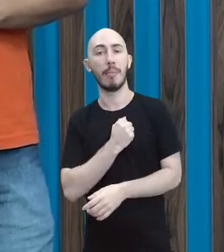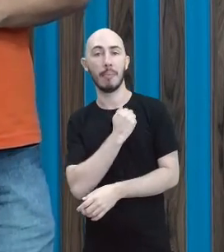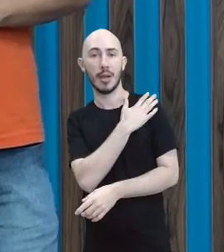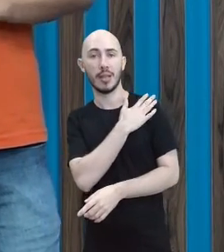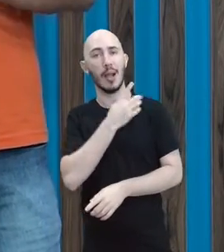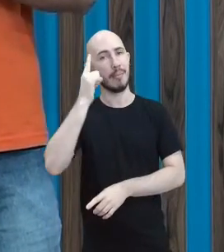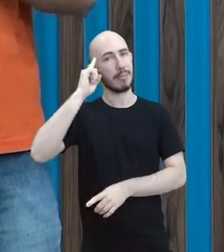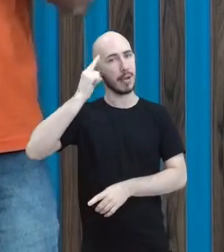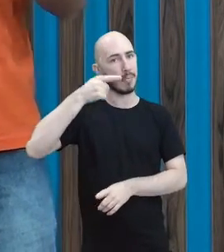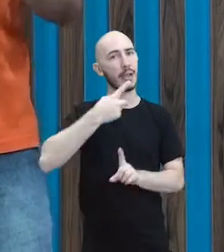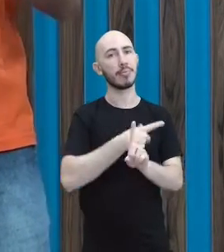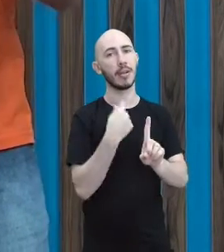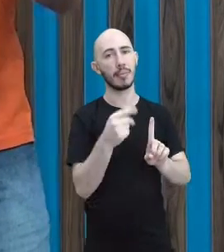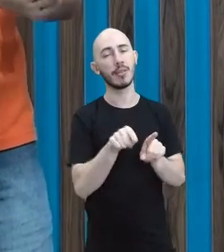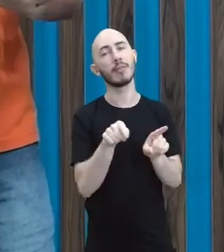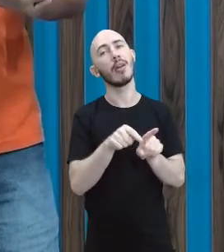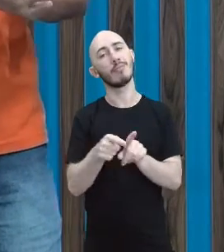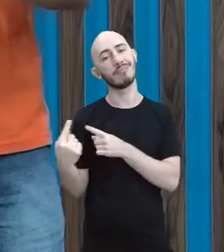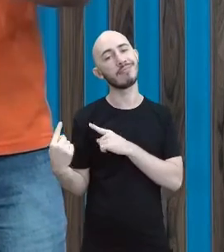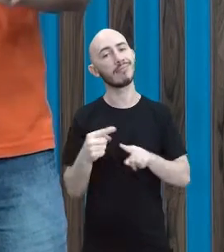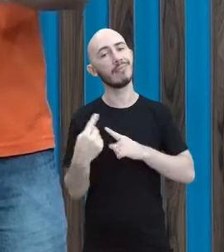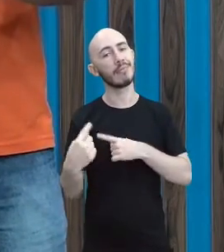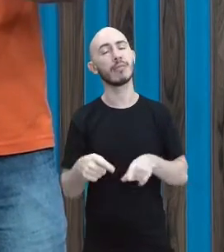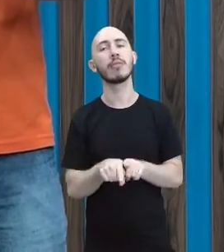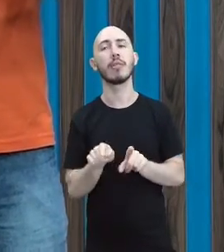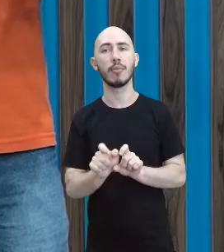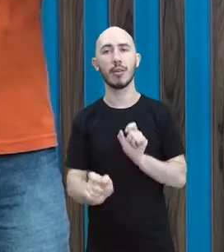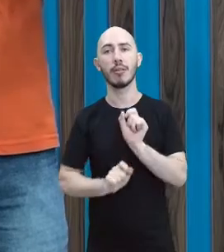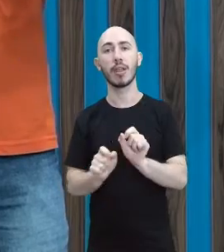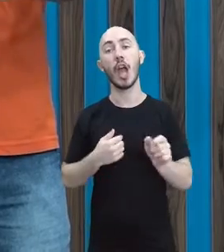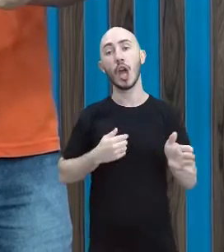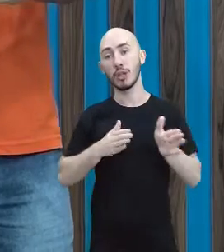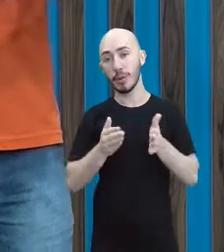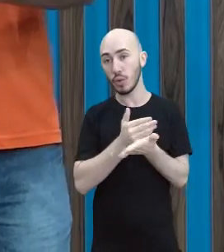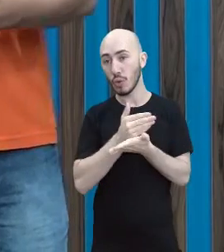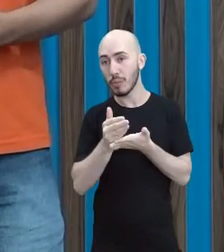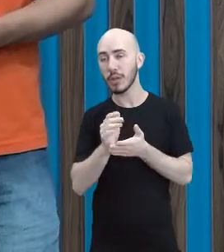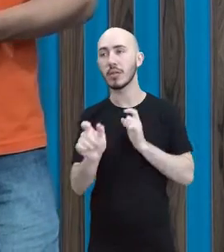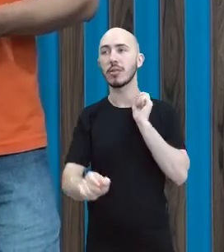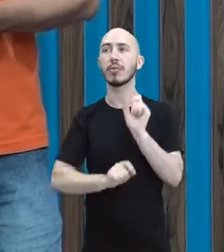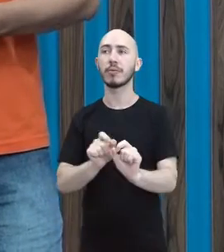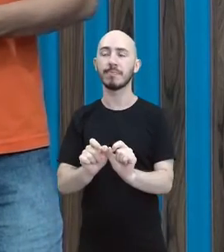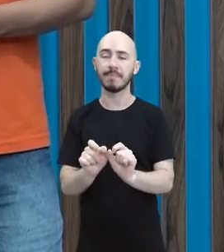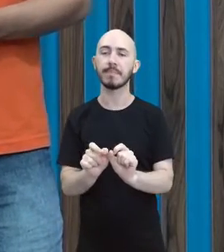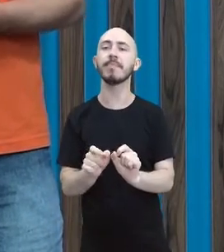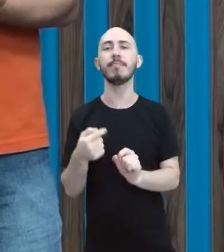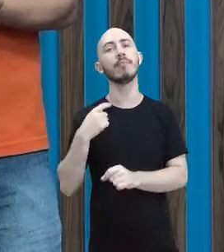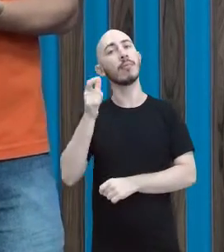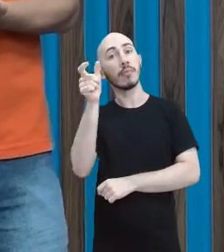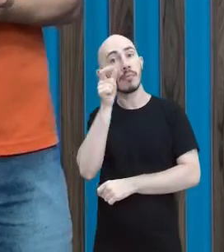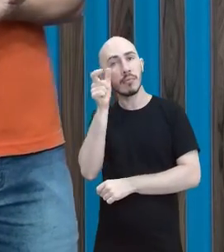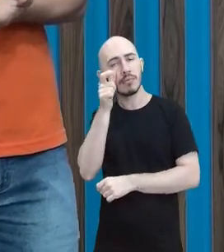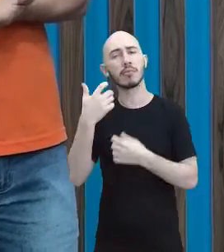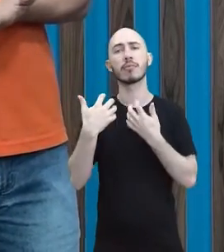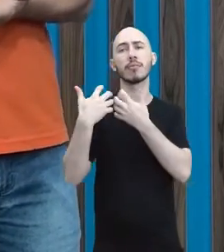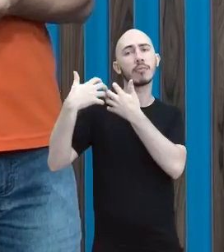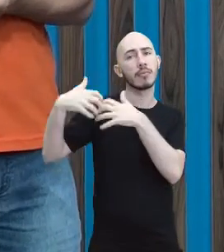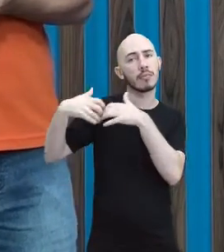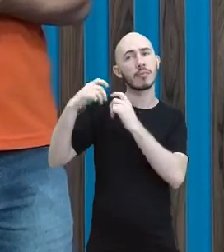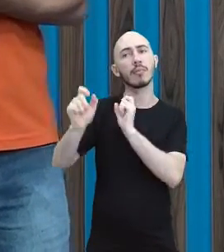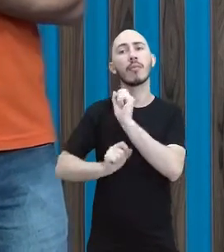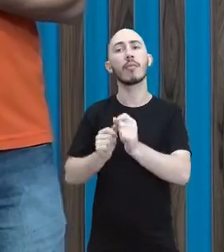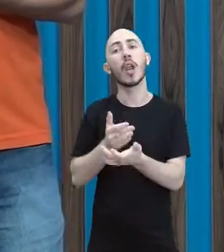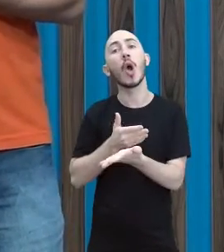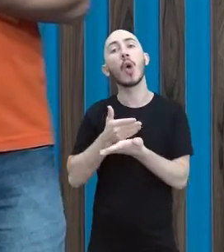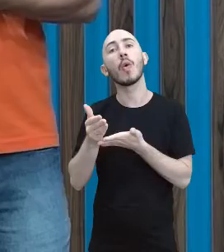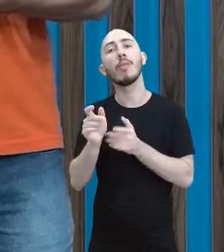aí é interessante a gente pensar nessa trajetória inicial, justamente porque a gente vai entrar aí num período em que a